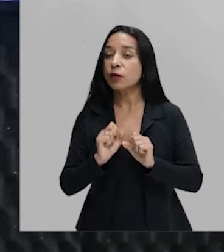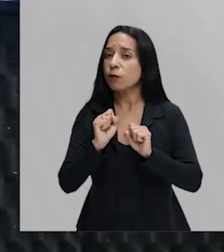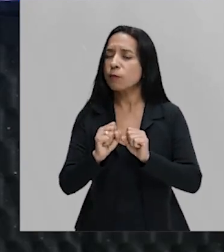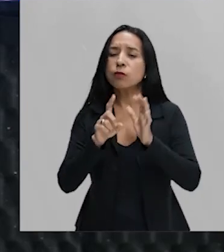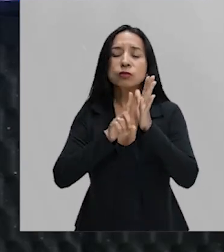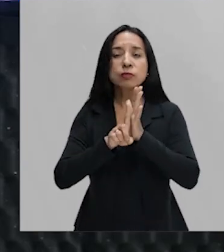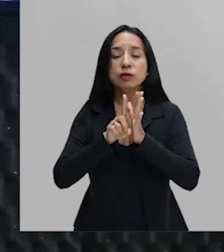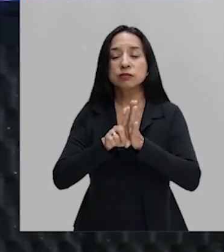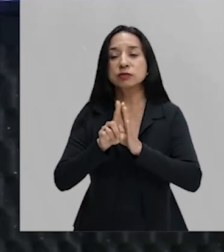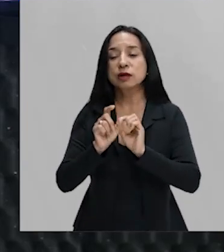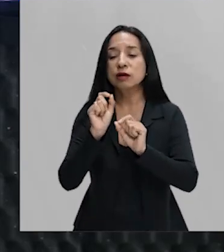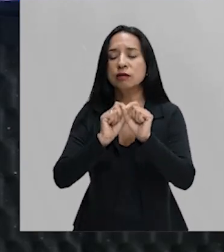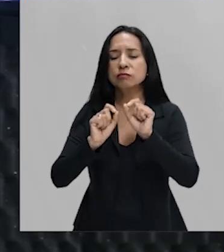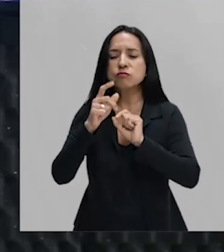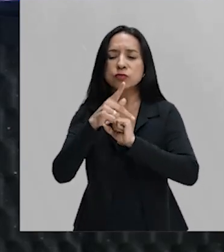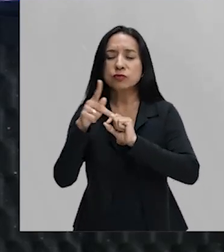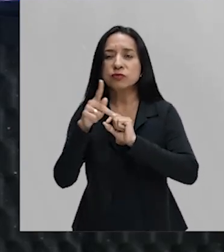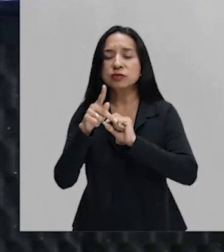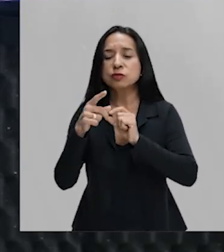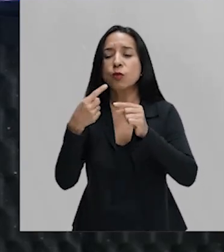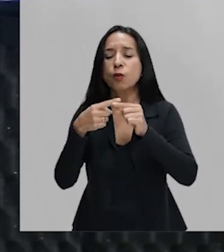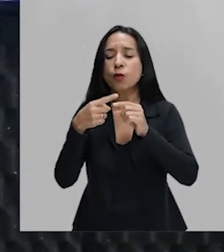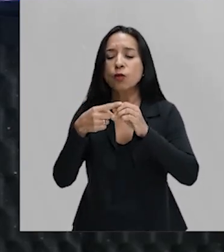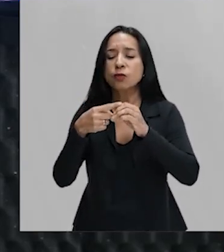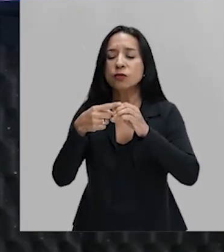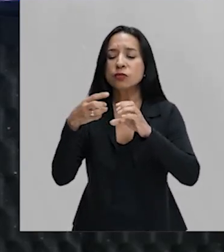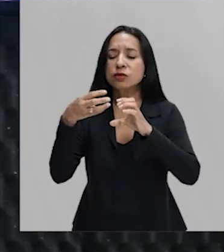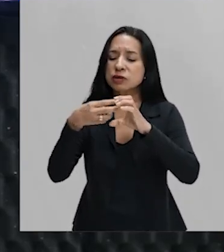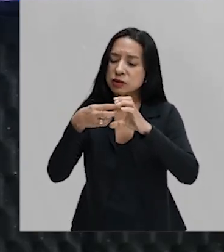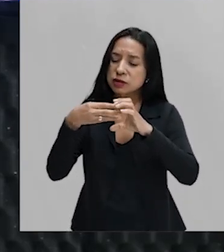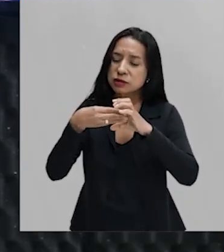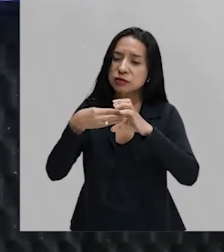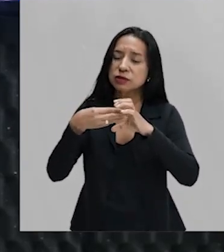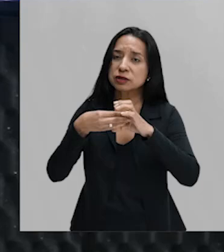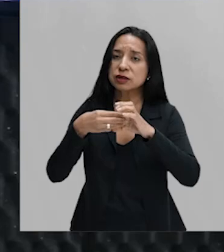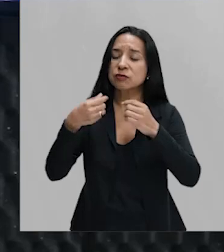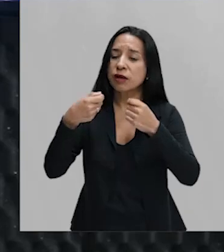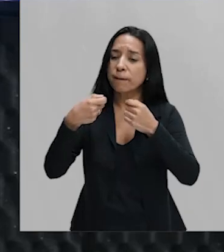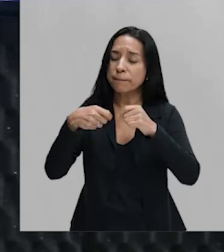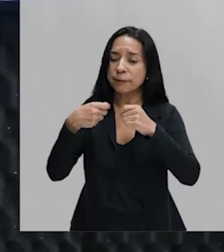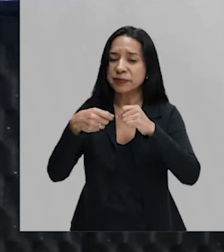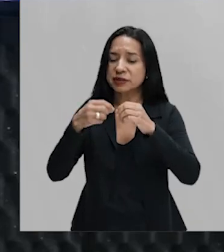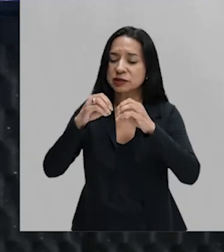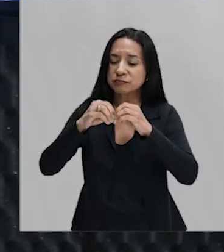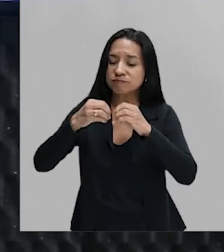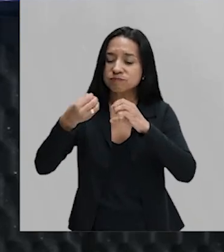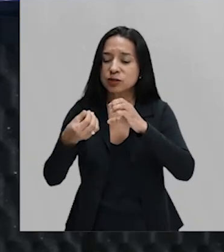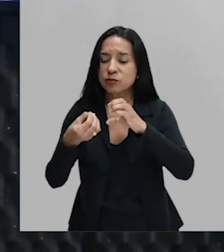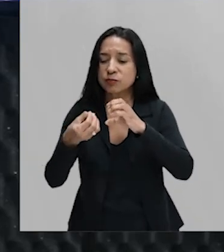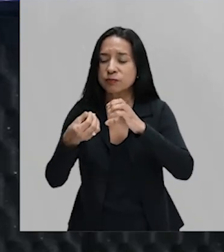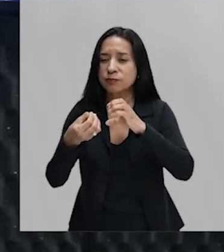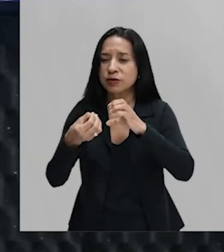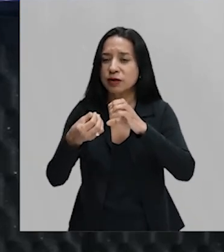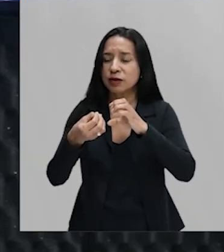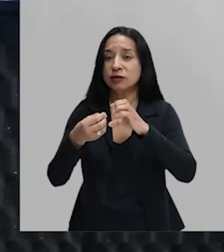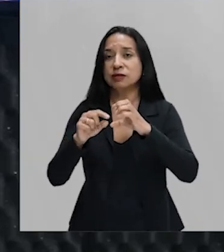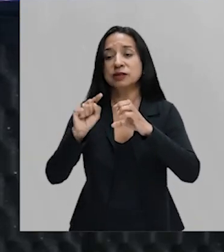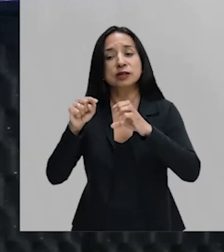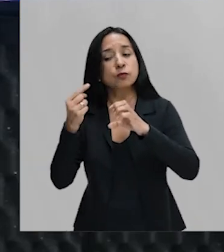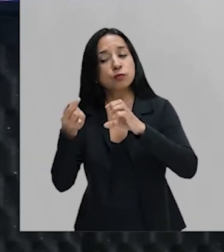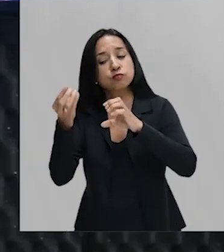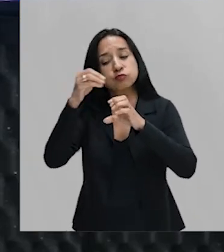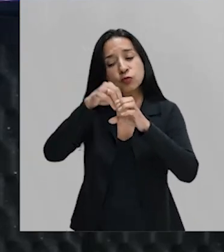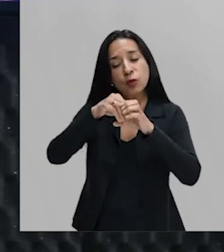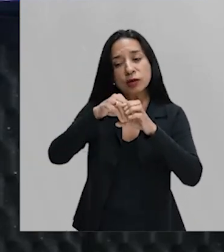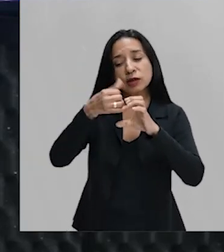até perguntar o seguinte, mas professor, por que a célula tem que quebrar a glicose para liberar a energia dela e depois guardar essa